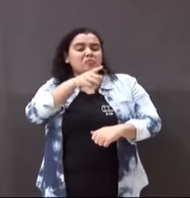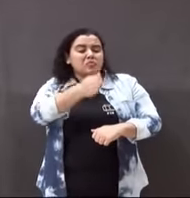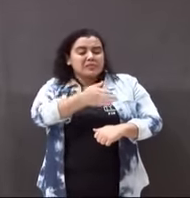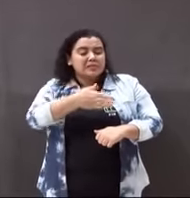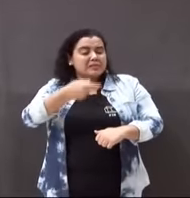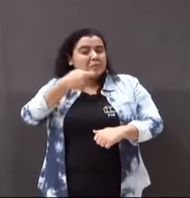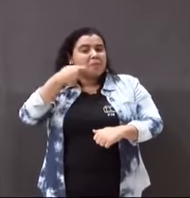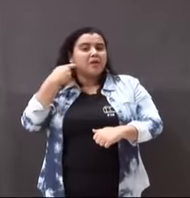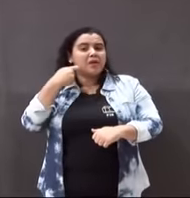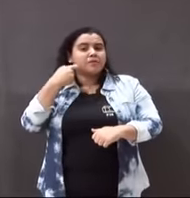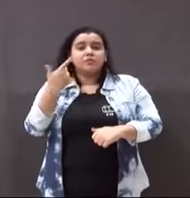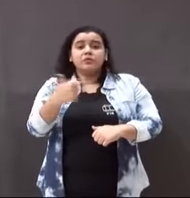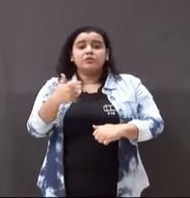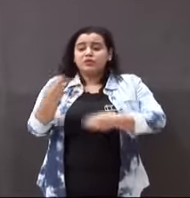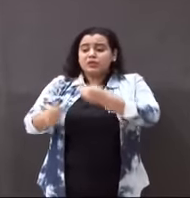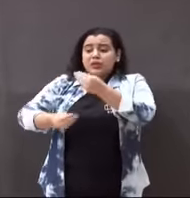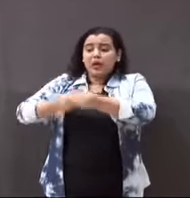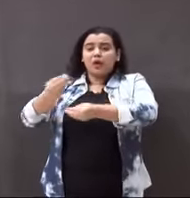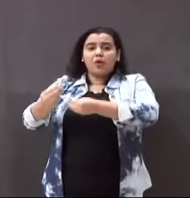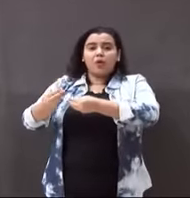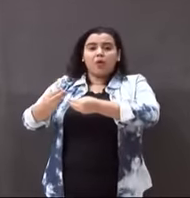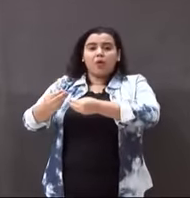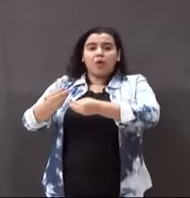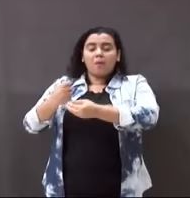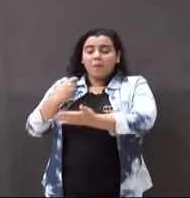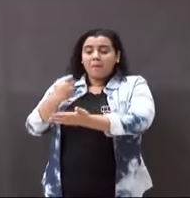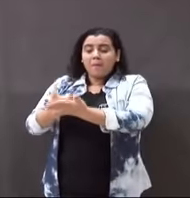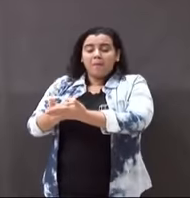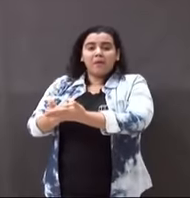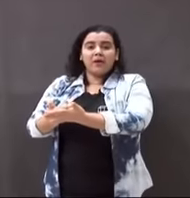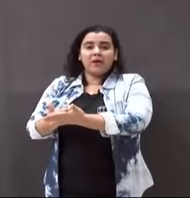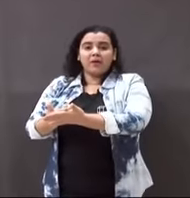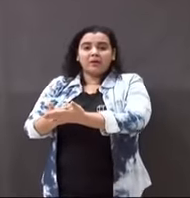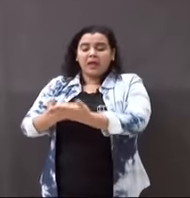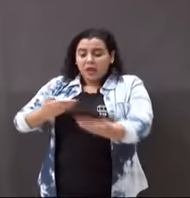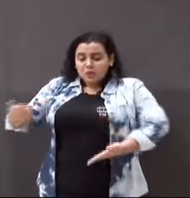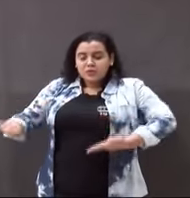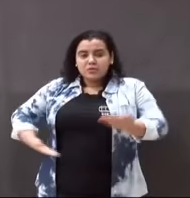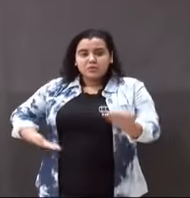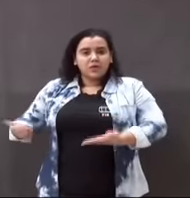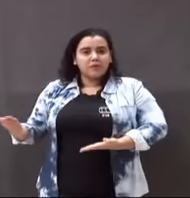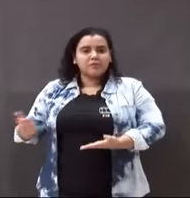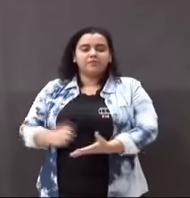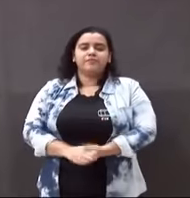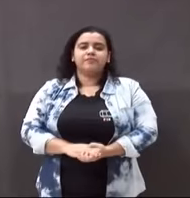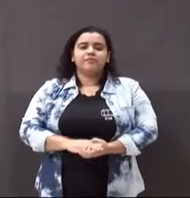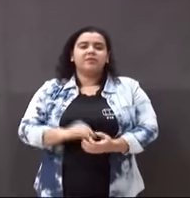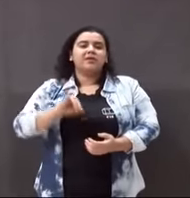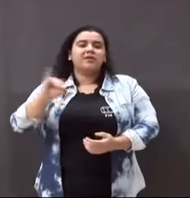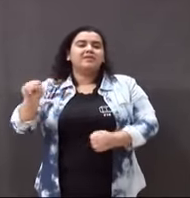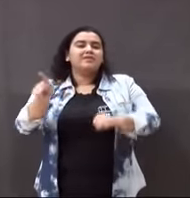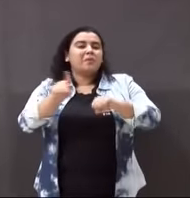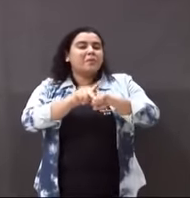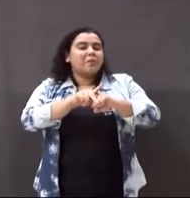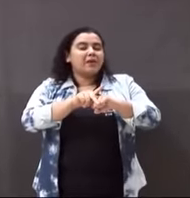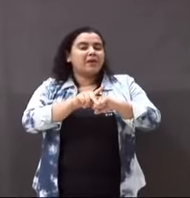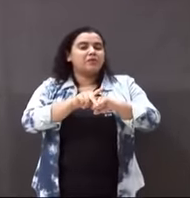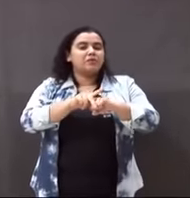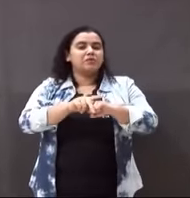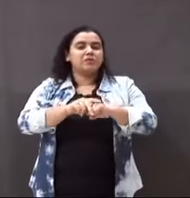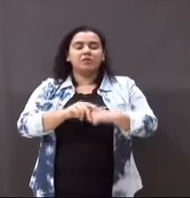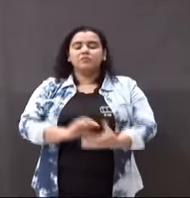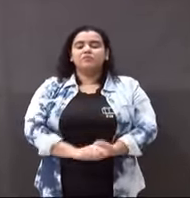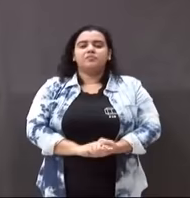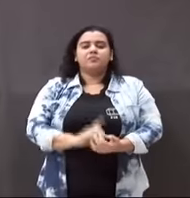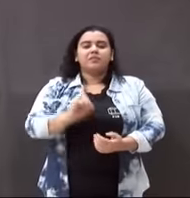e mais. Se Pedro não pescasse, Pedro não teria como cuidar da sogra que morava